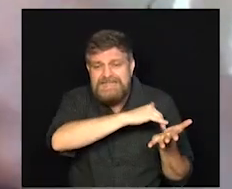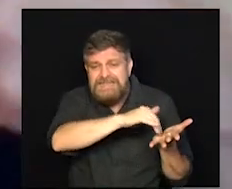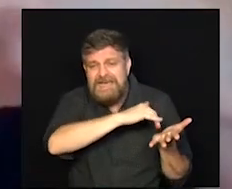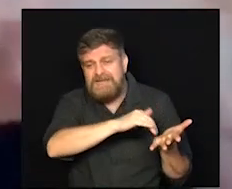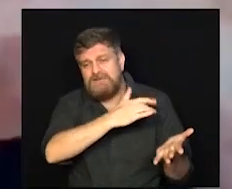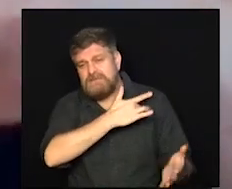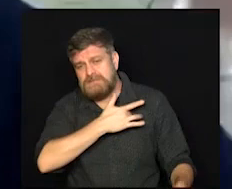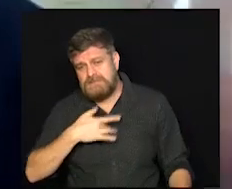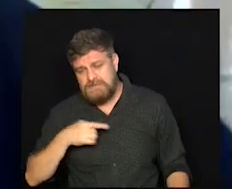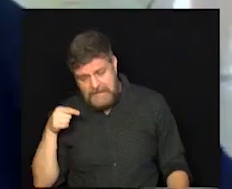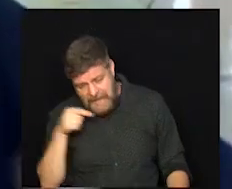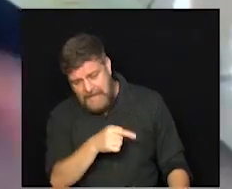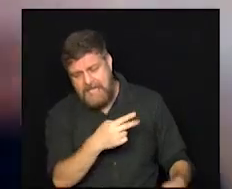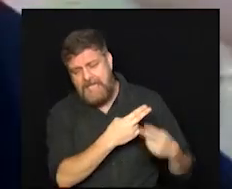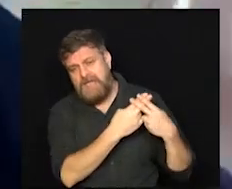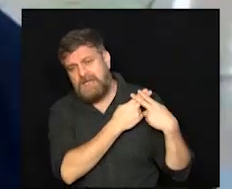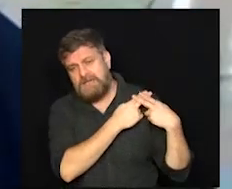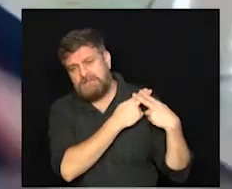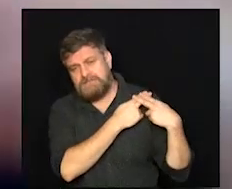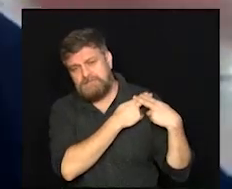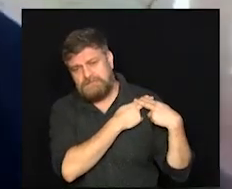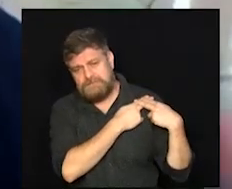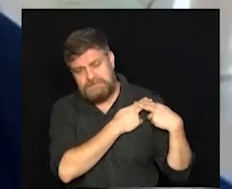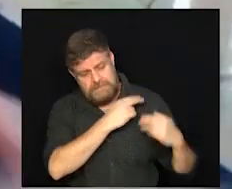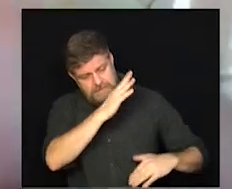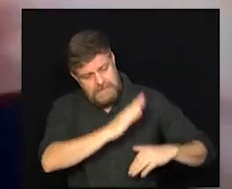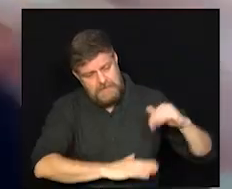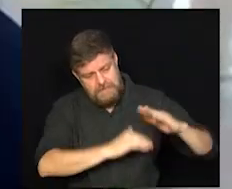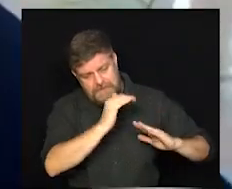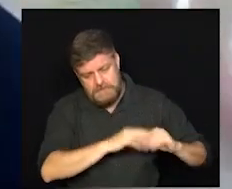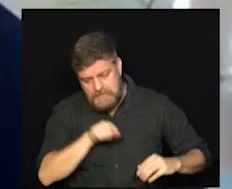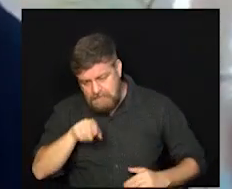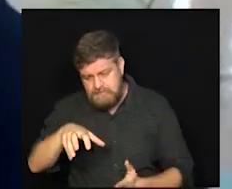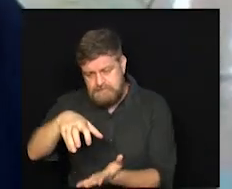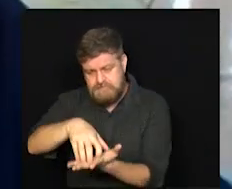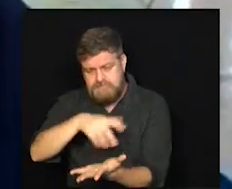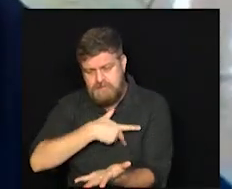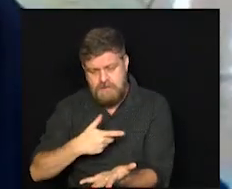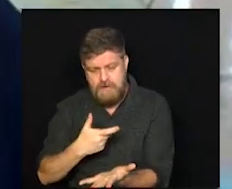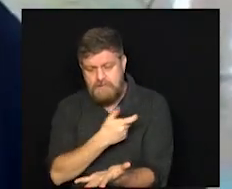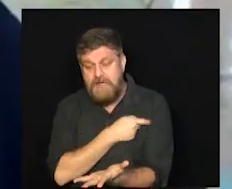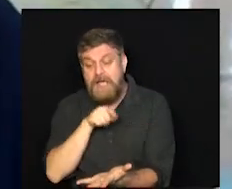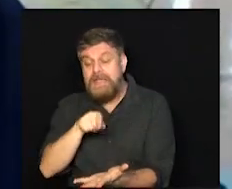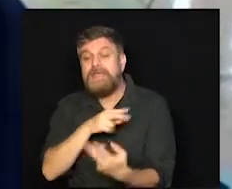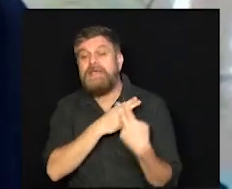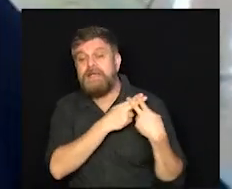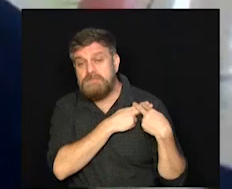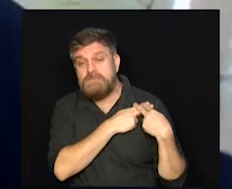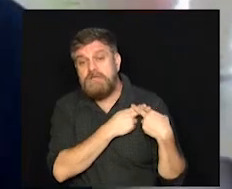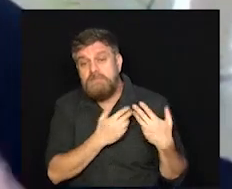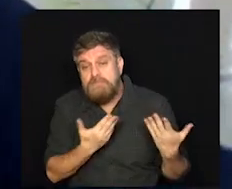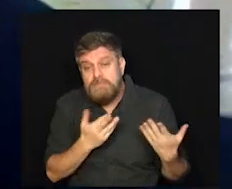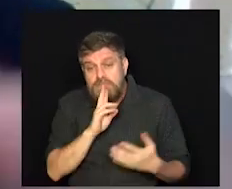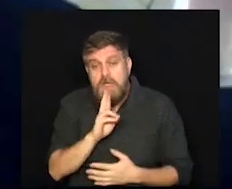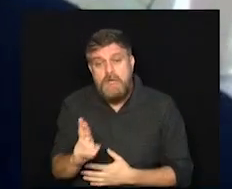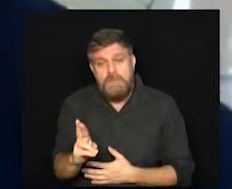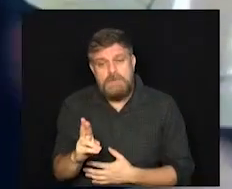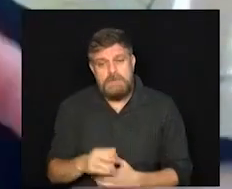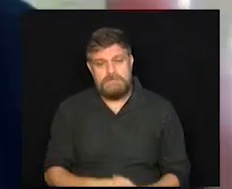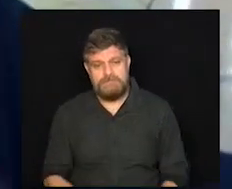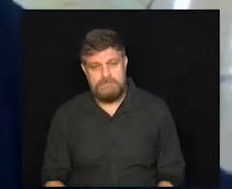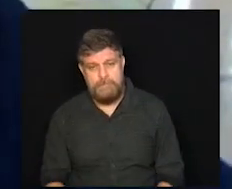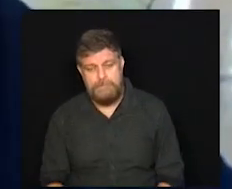papel final de executar a obra, de responder por essa demanda. Então,